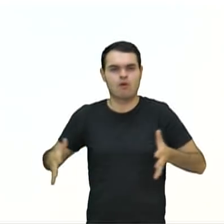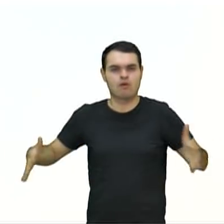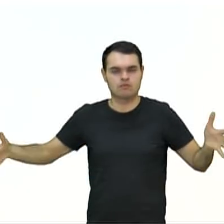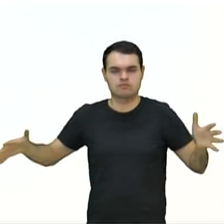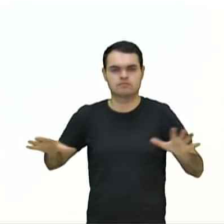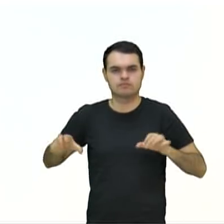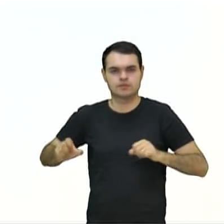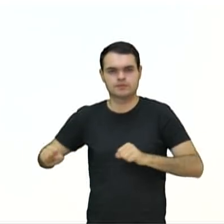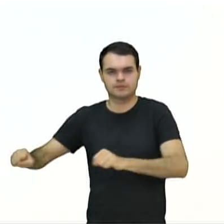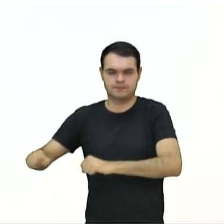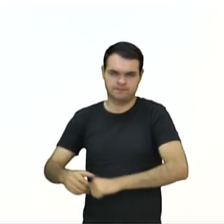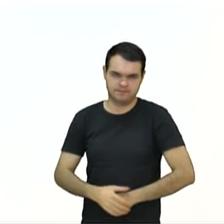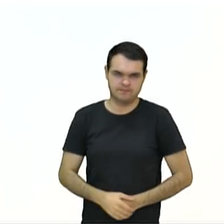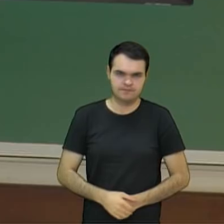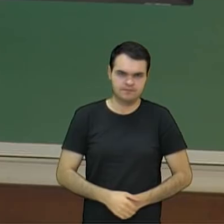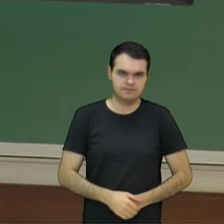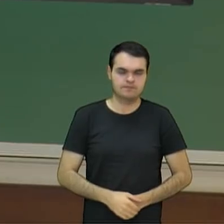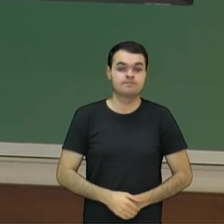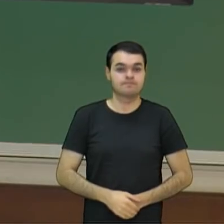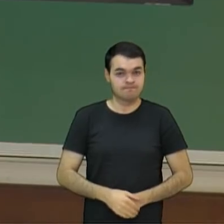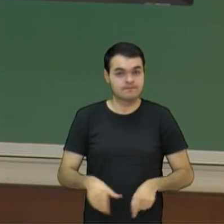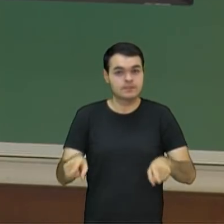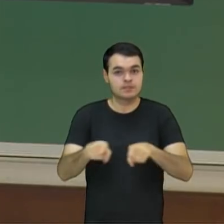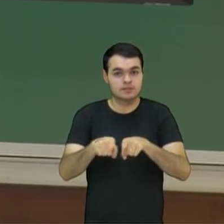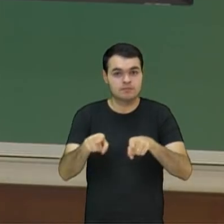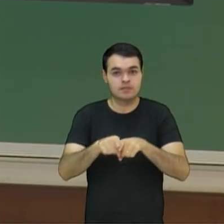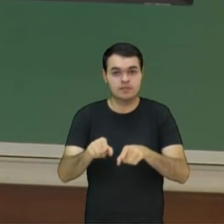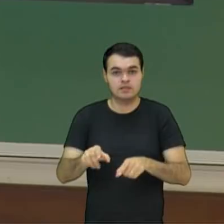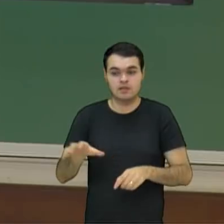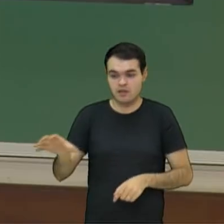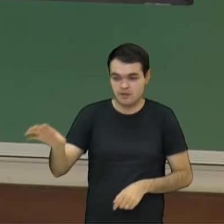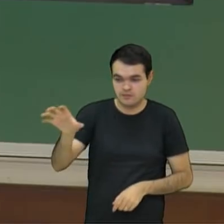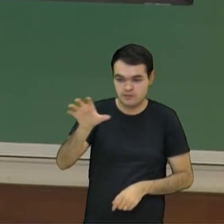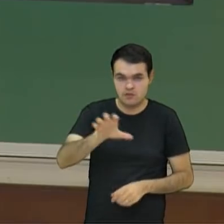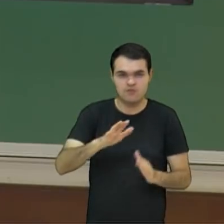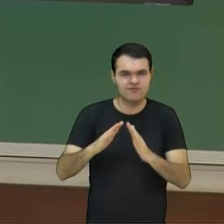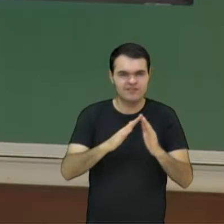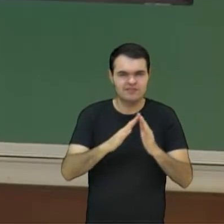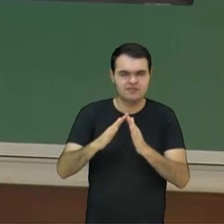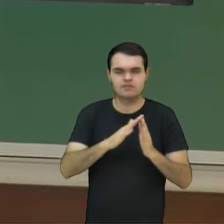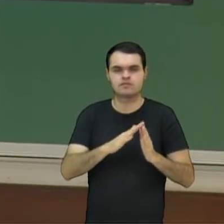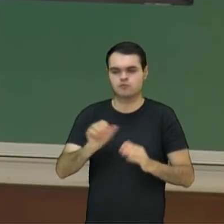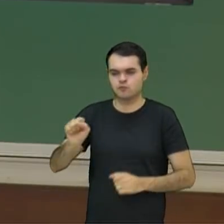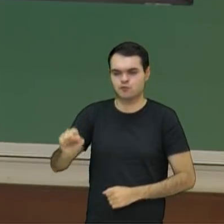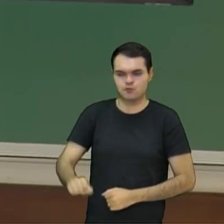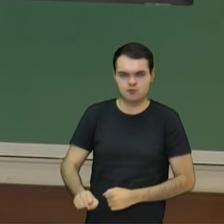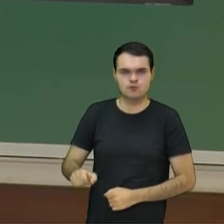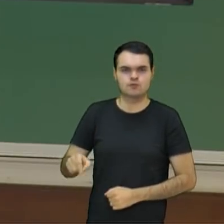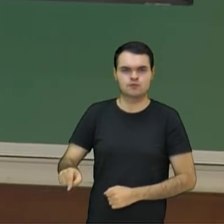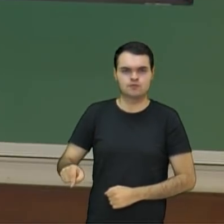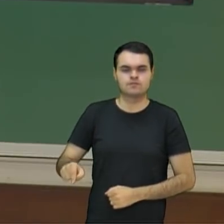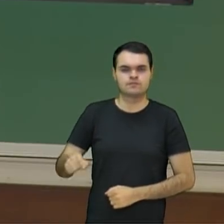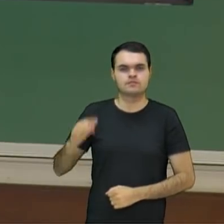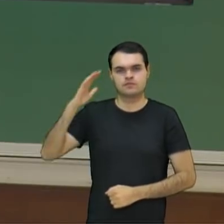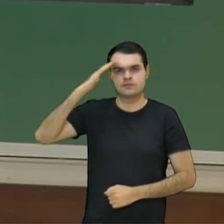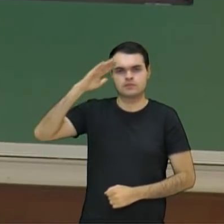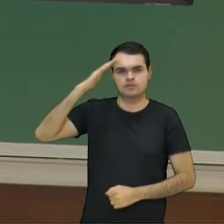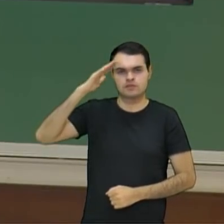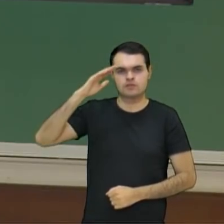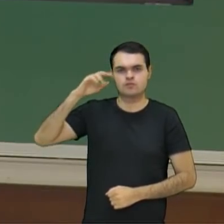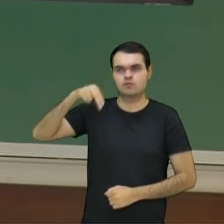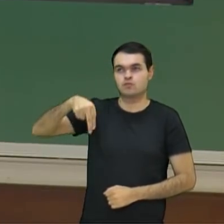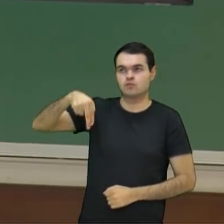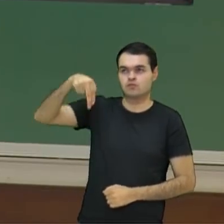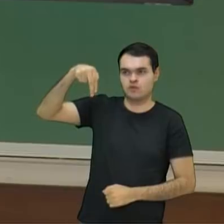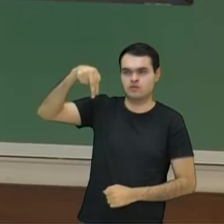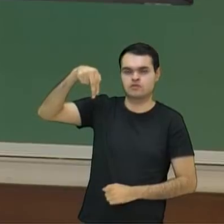áreas, né? Inclusive para regiões vizinhas, como a gente tinha falado lá. Para o sul ali, entendendo que é o norte do